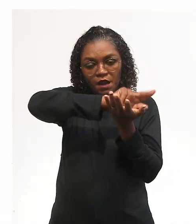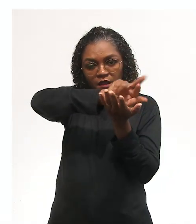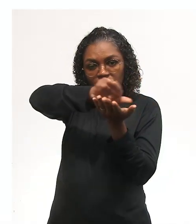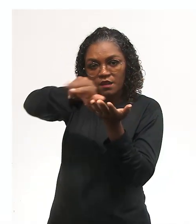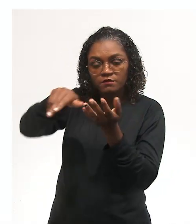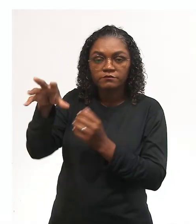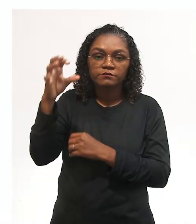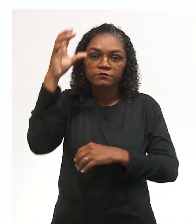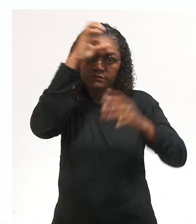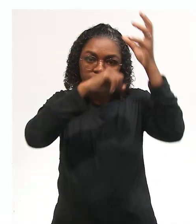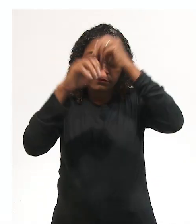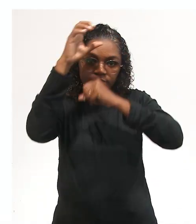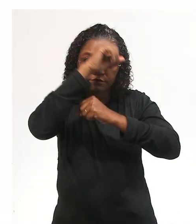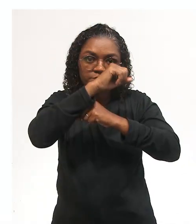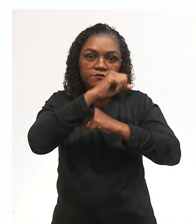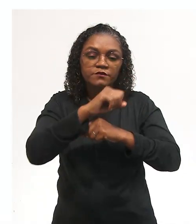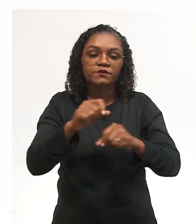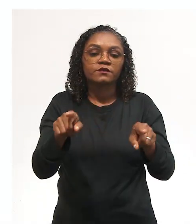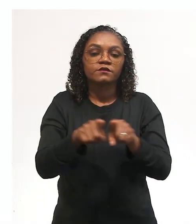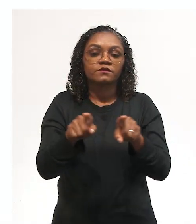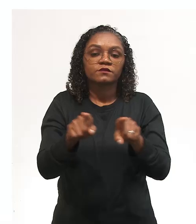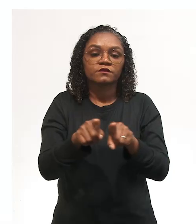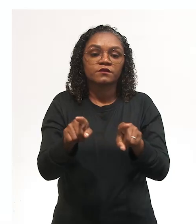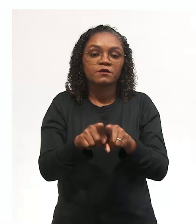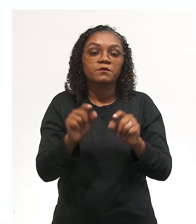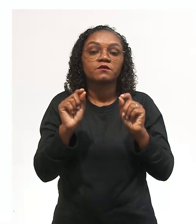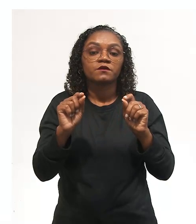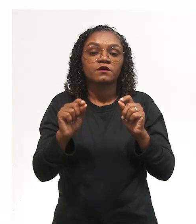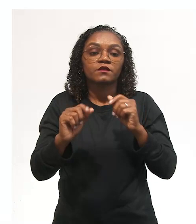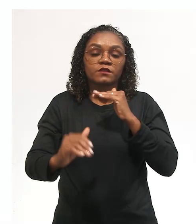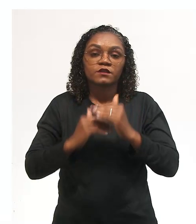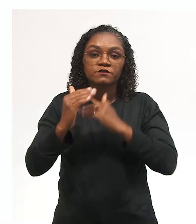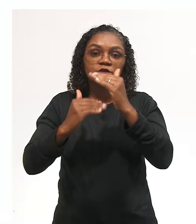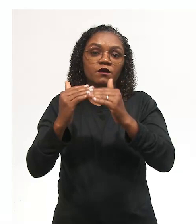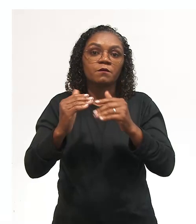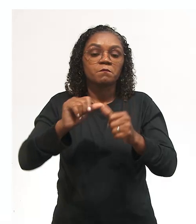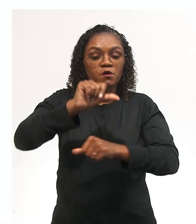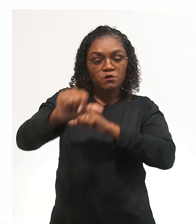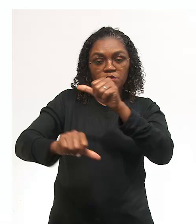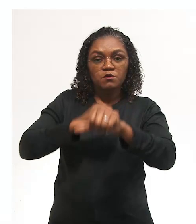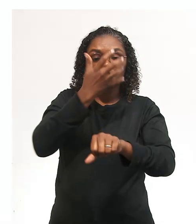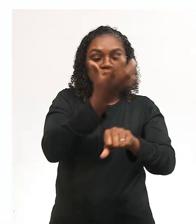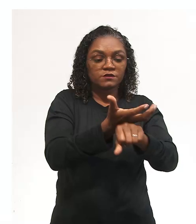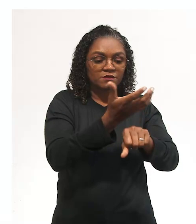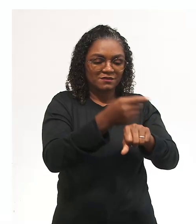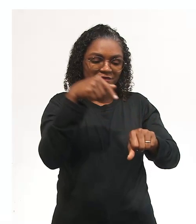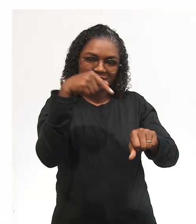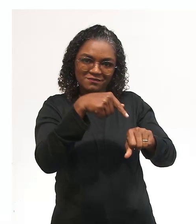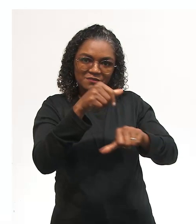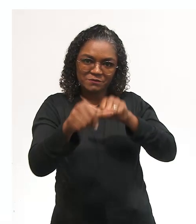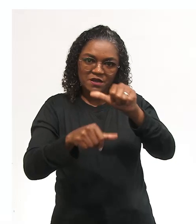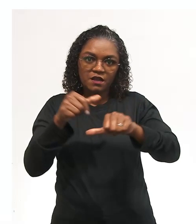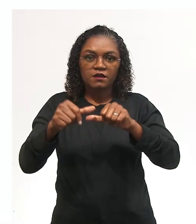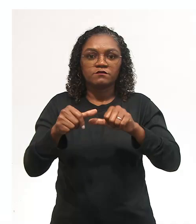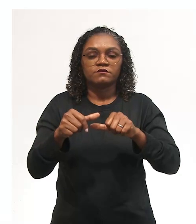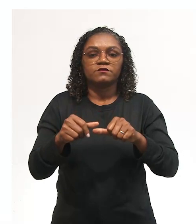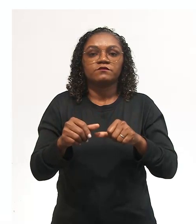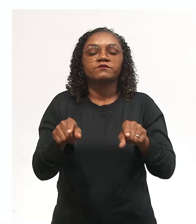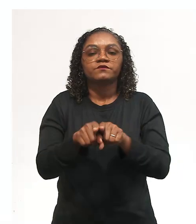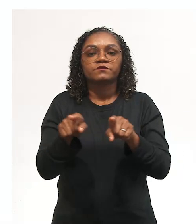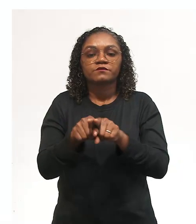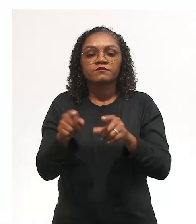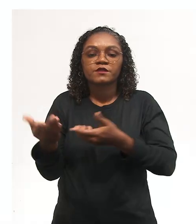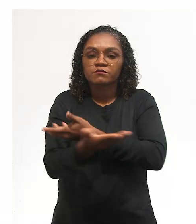vários conhecimentos, que quebra os bloqueios artificiais que transformam as disciplinas em compartimentos